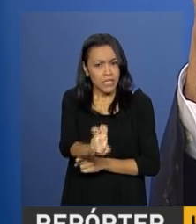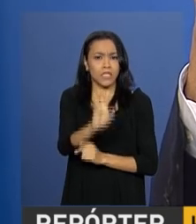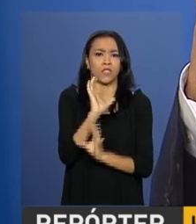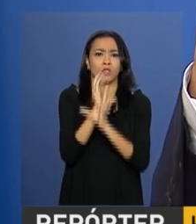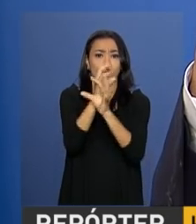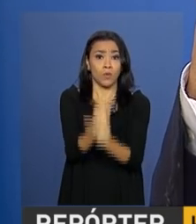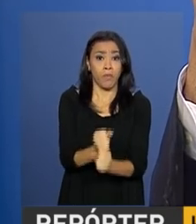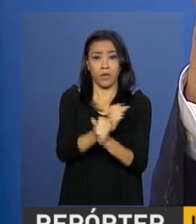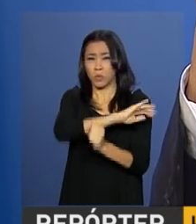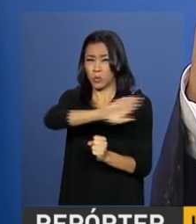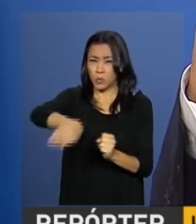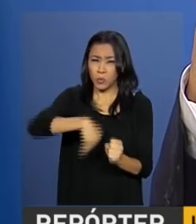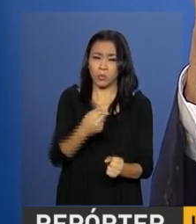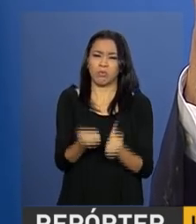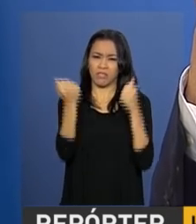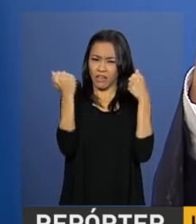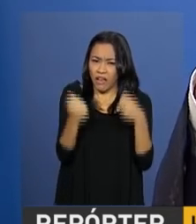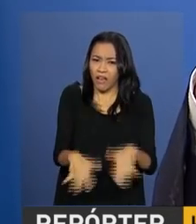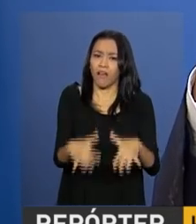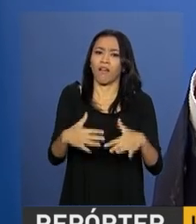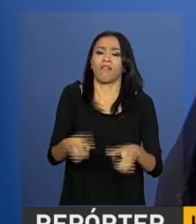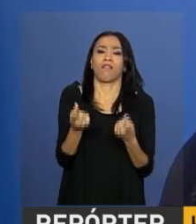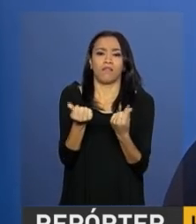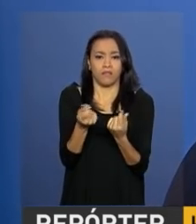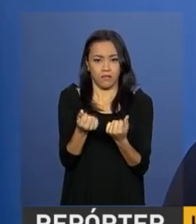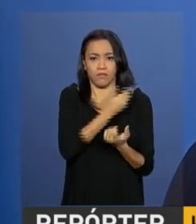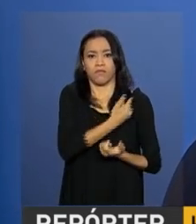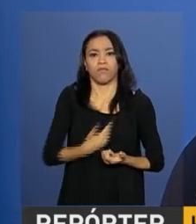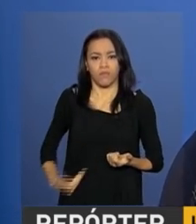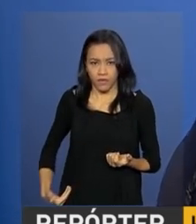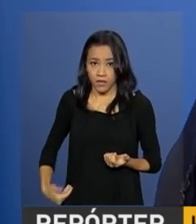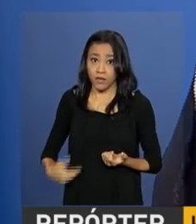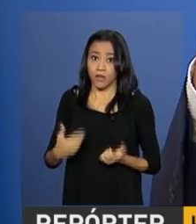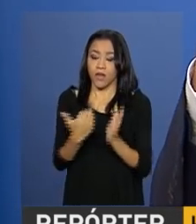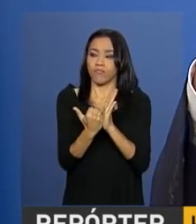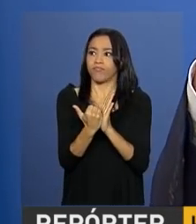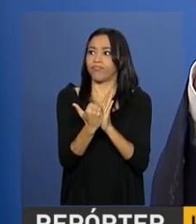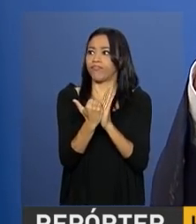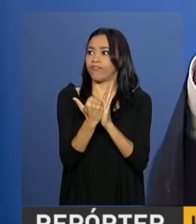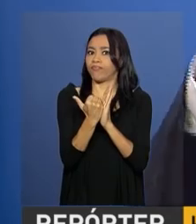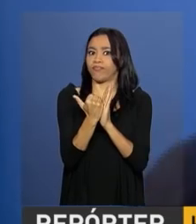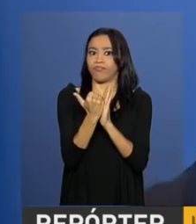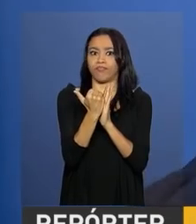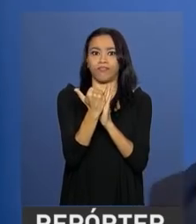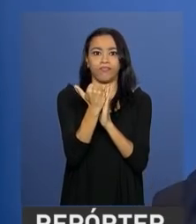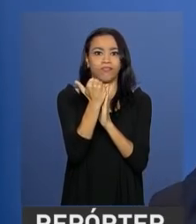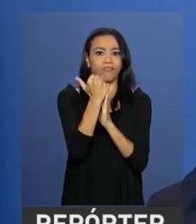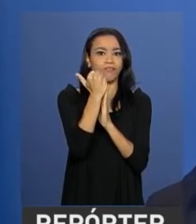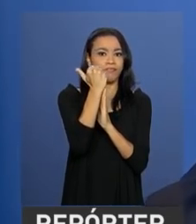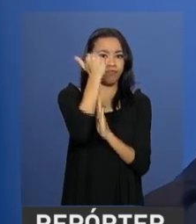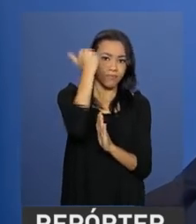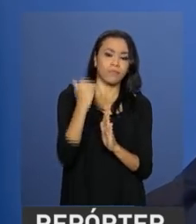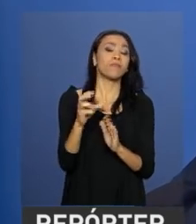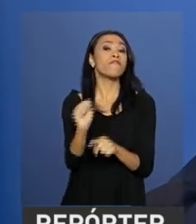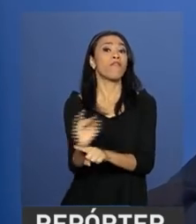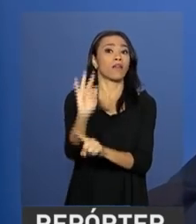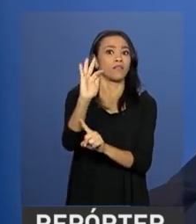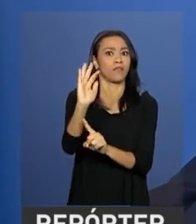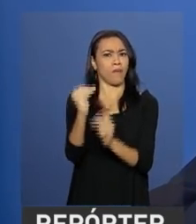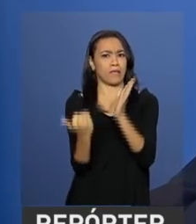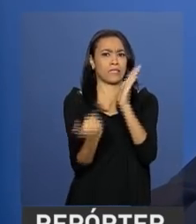total do governo federal, primária, cresceu acima da inflação mais